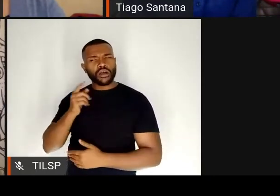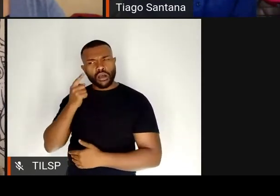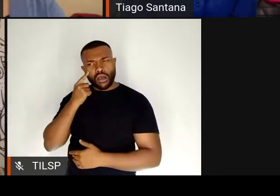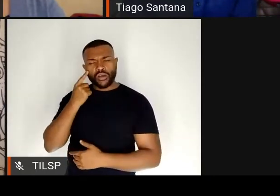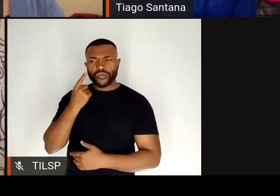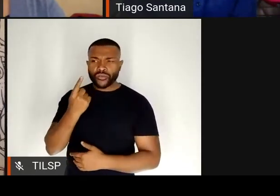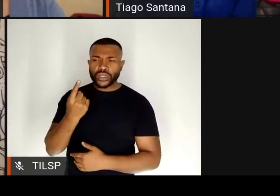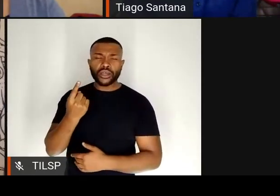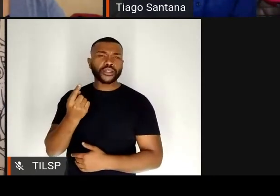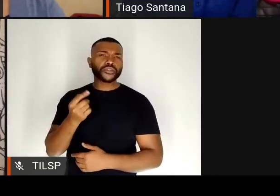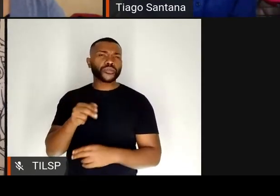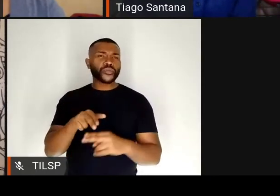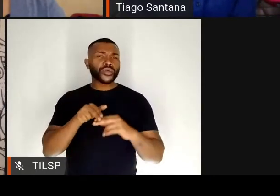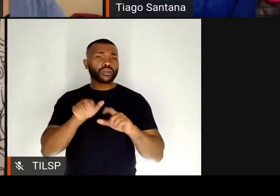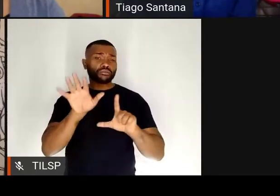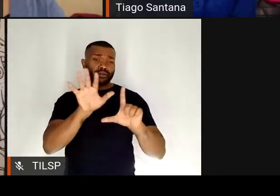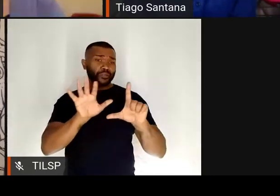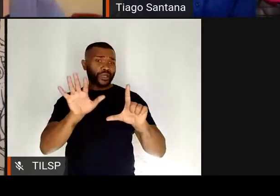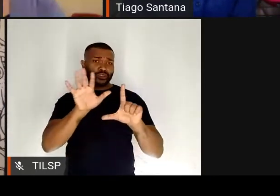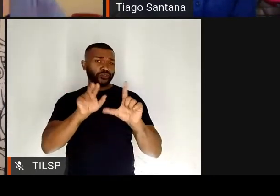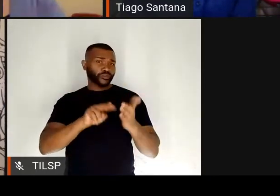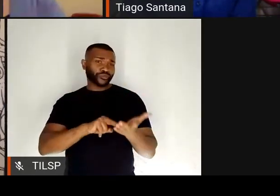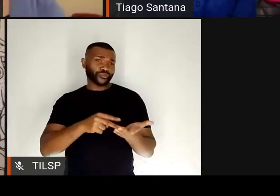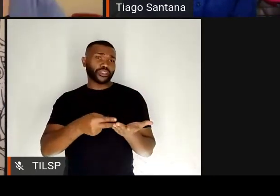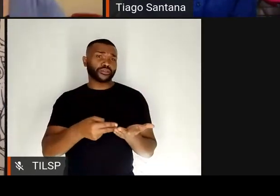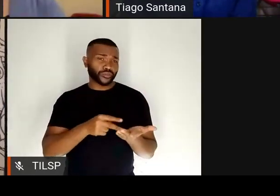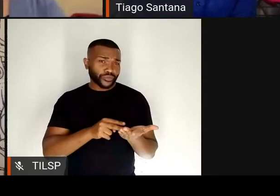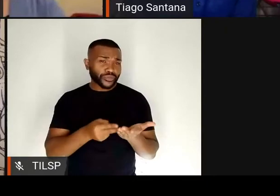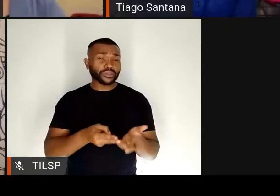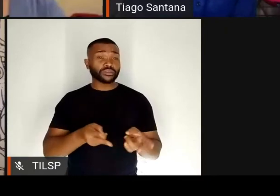imagens não traduzem, são sempre